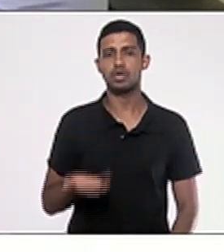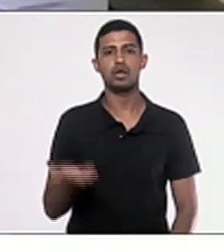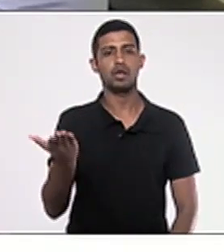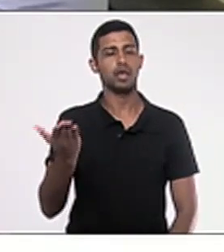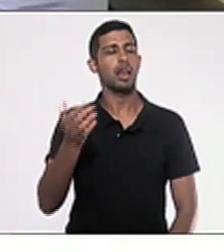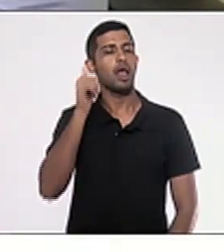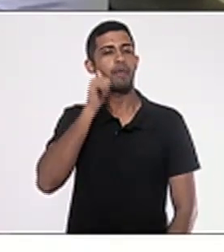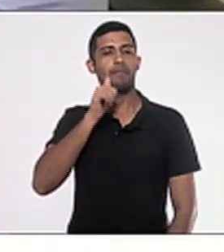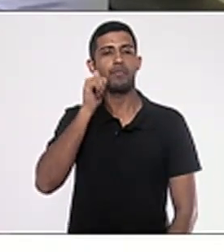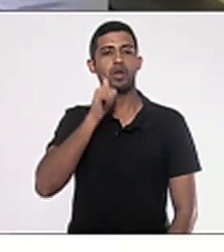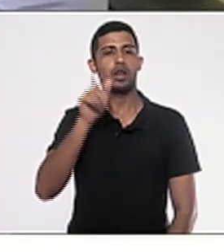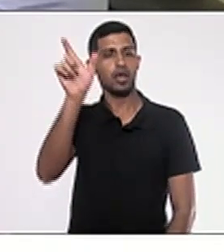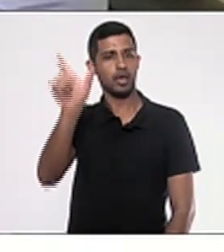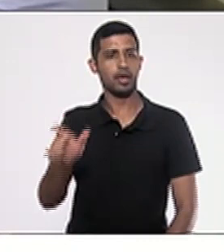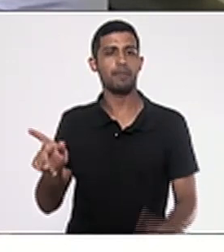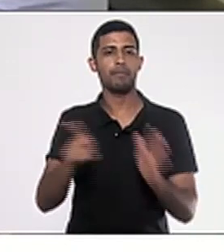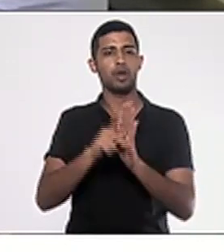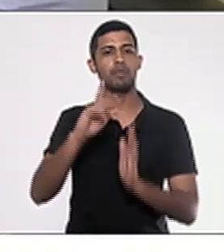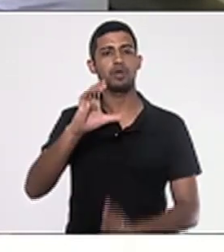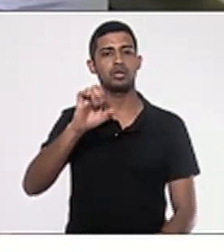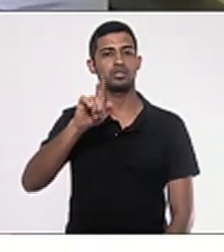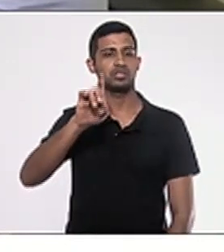doutora